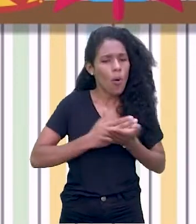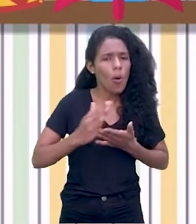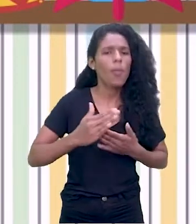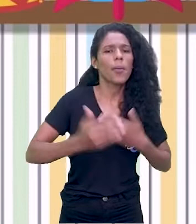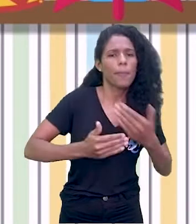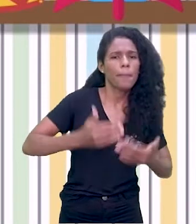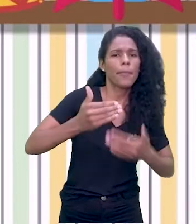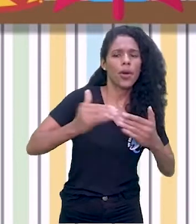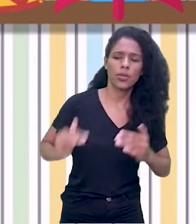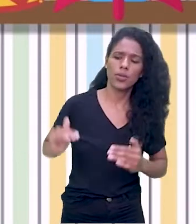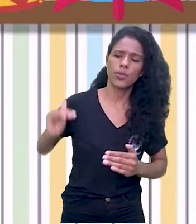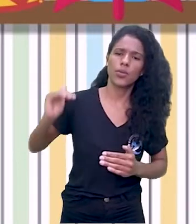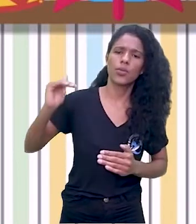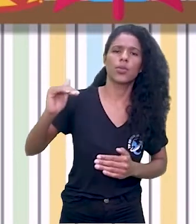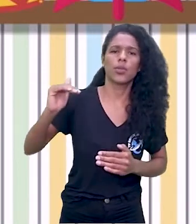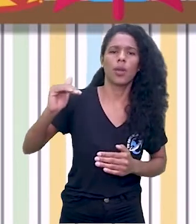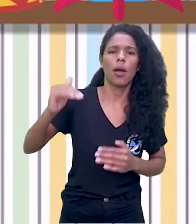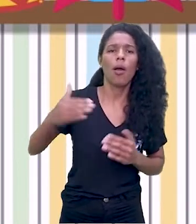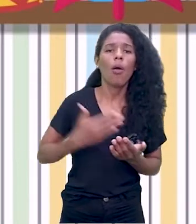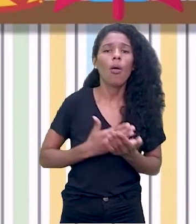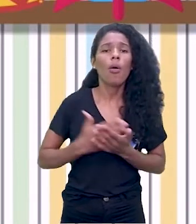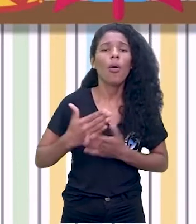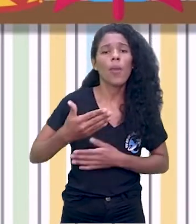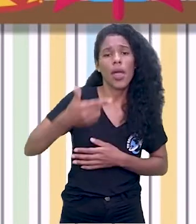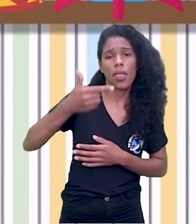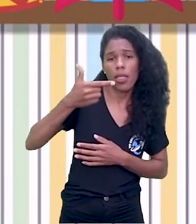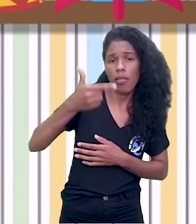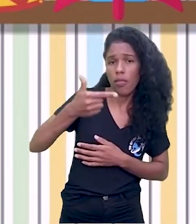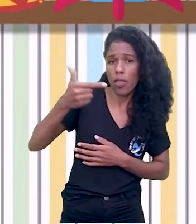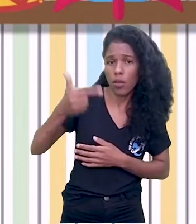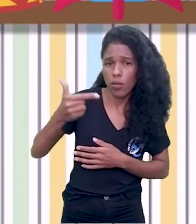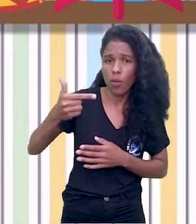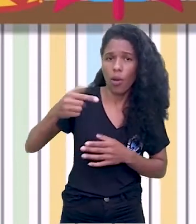alcançado a partir das 22 horas e segue até às 6